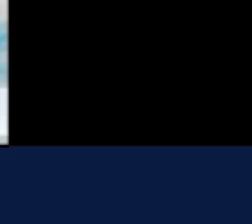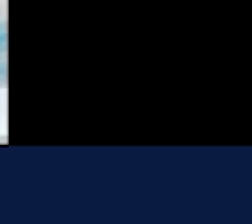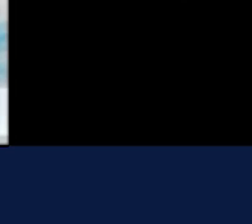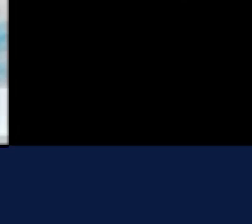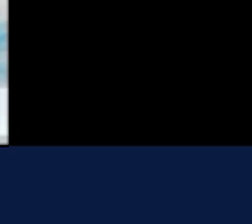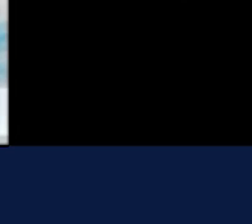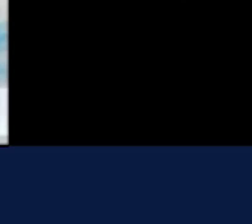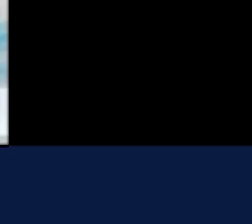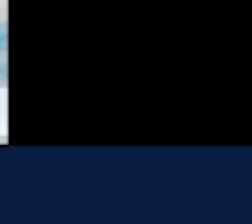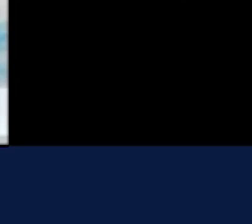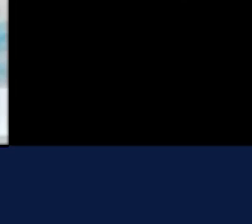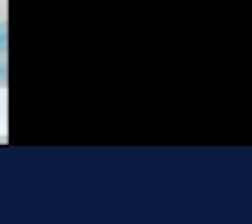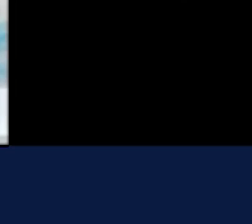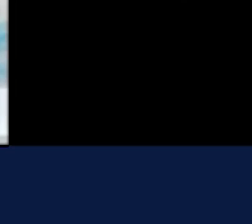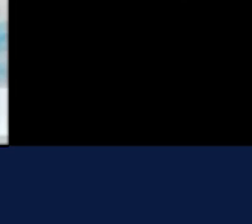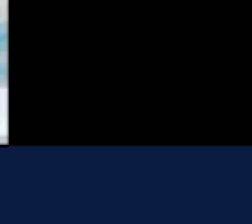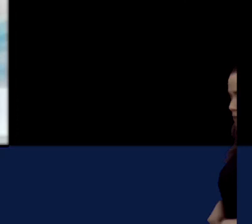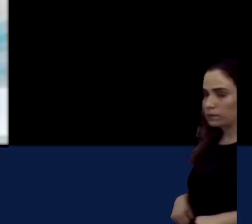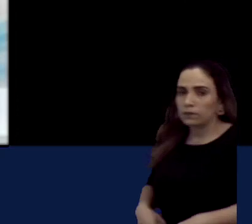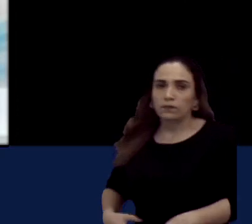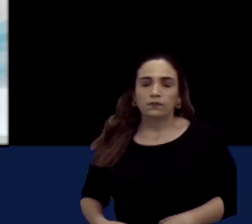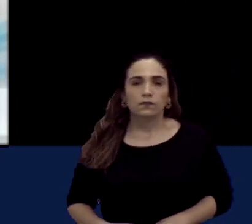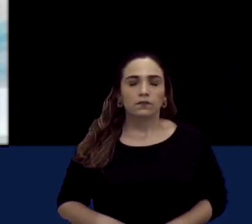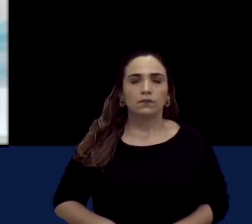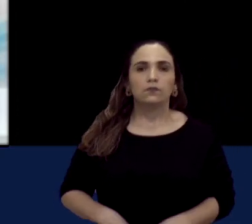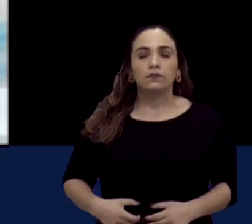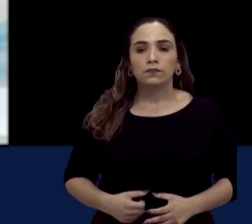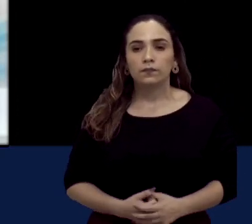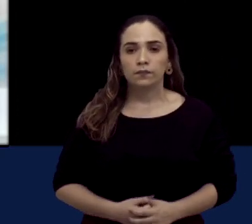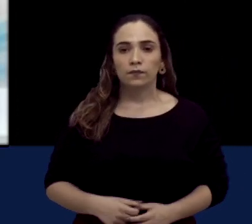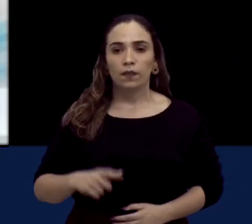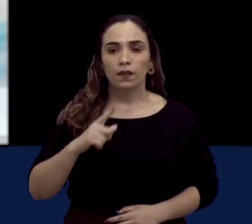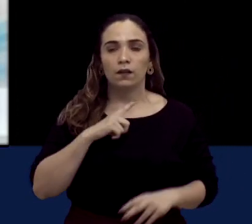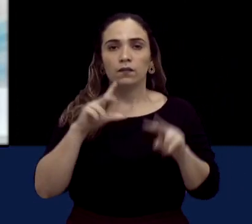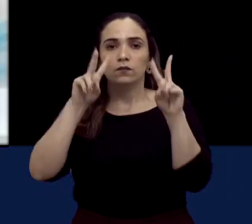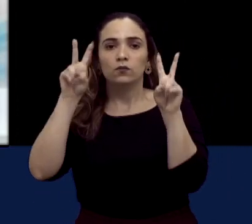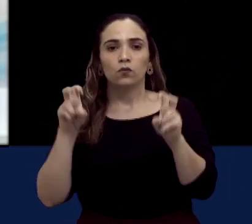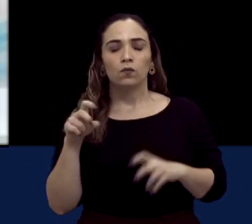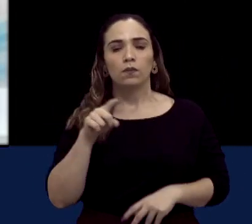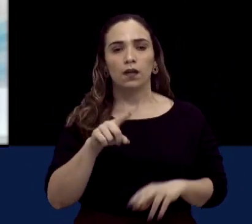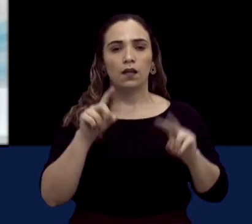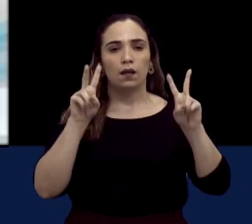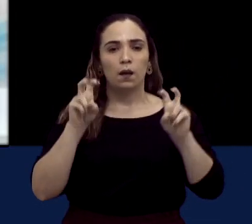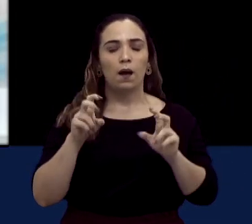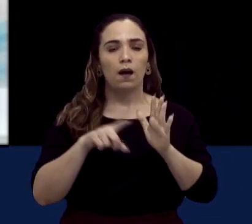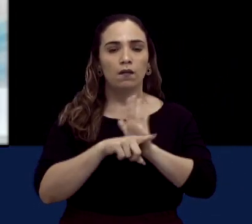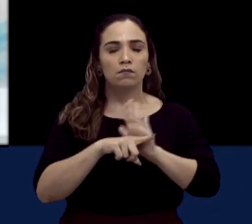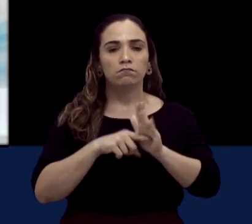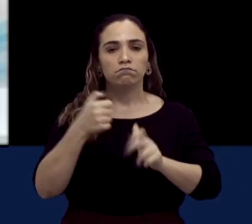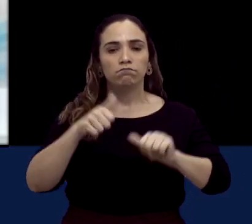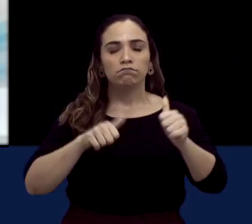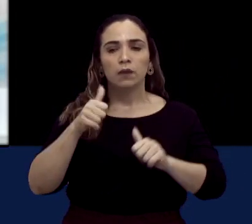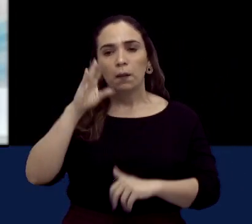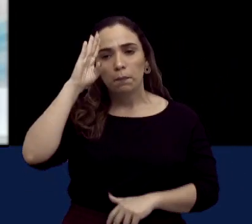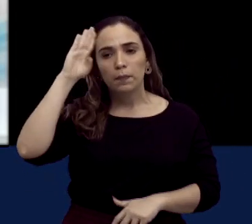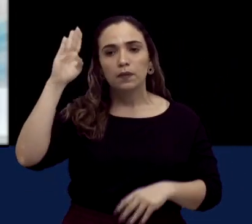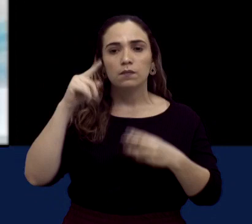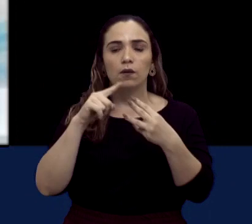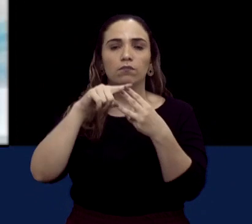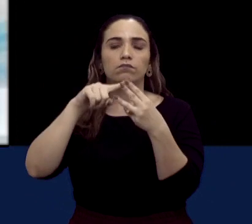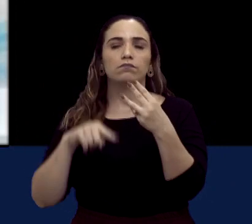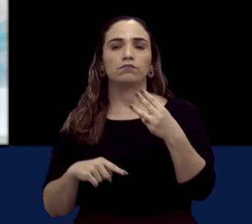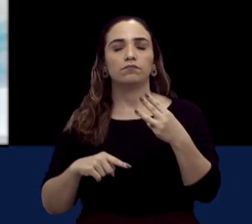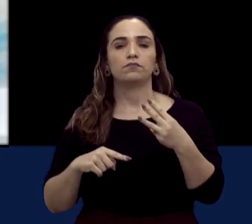para isso, a gente tem a visão temática, que é a análise dos principais indicadores de